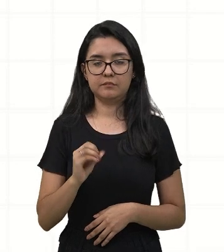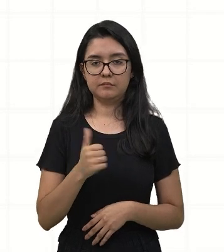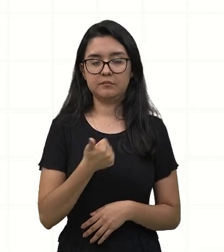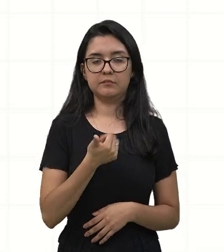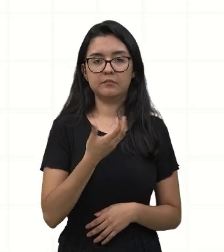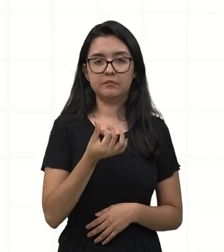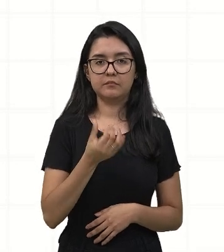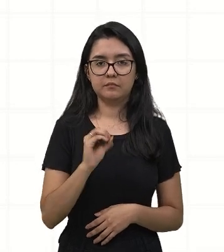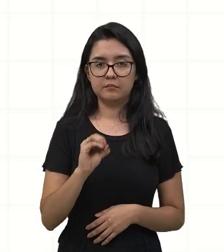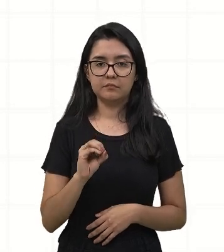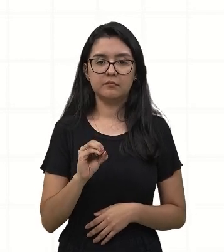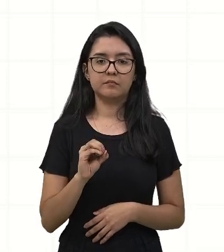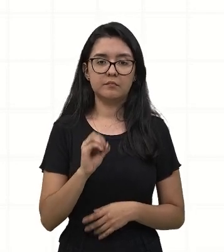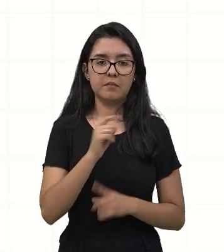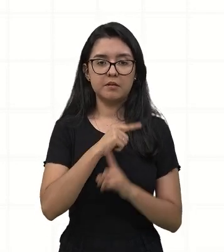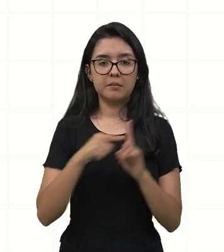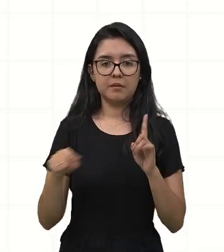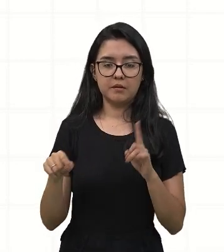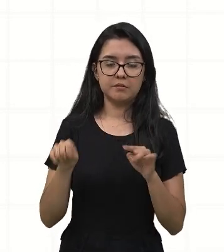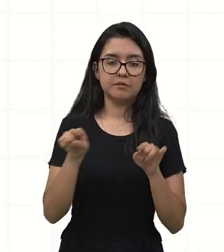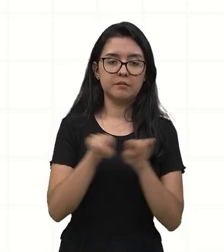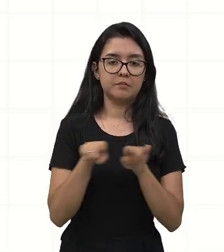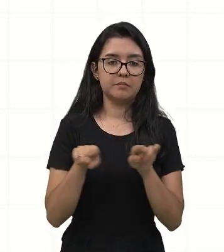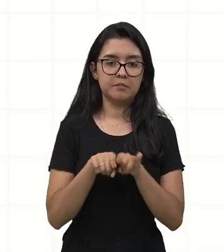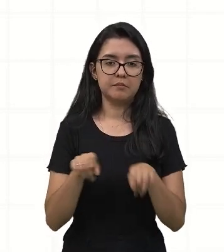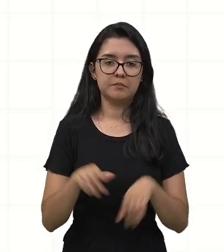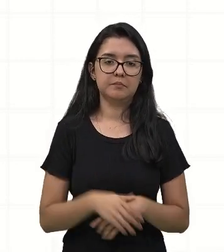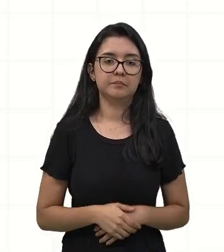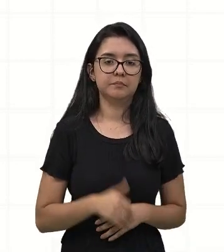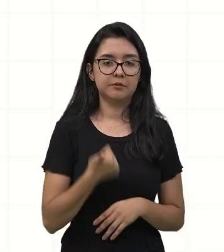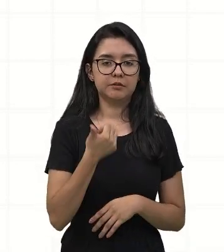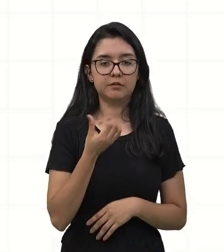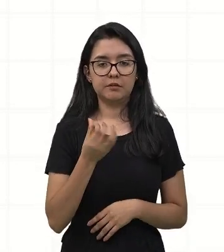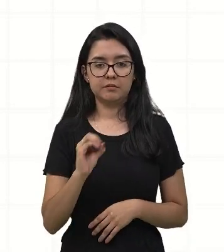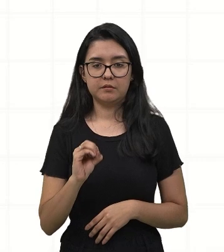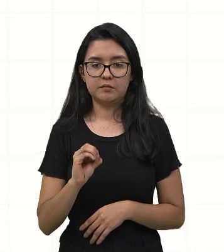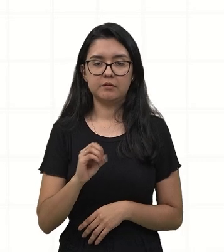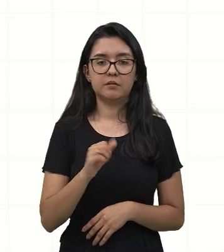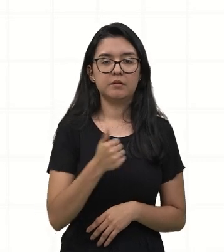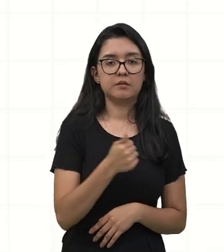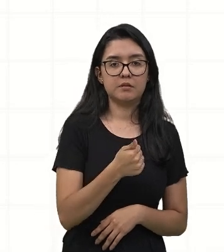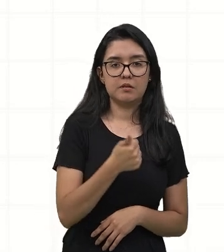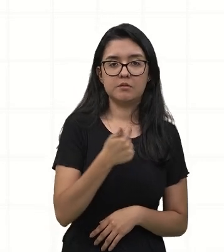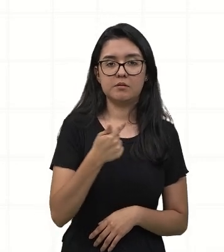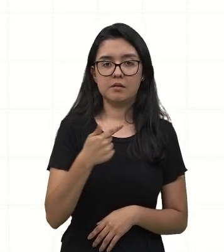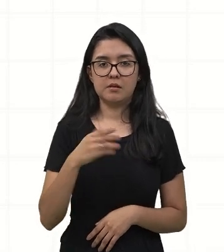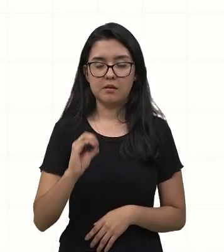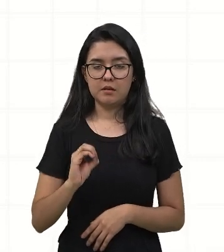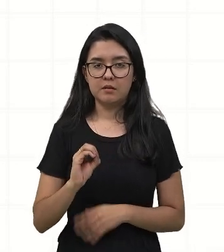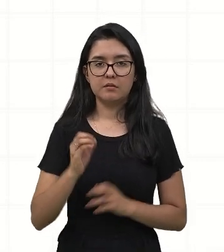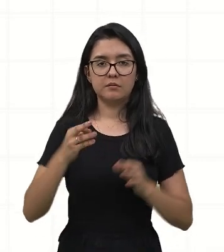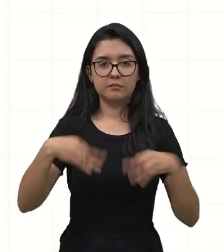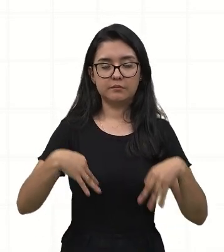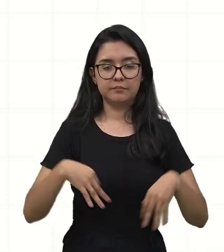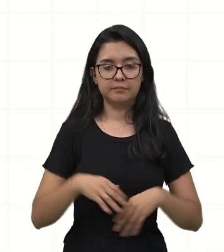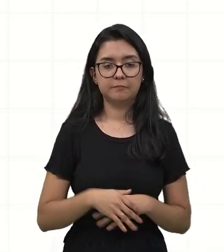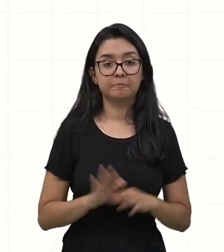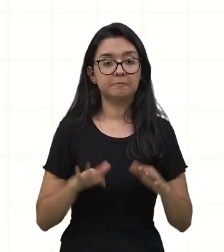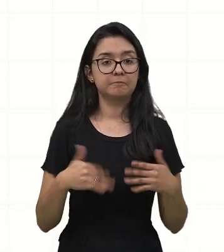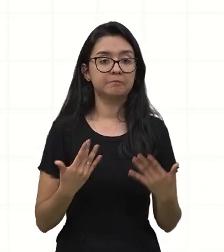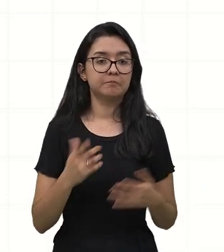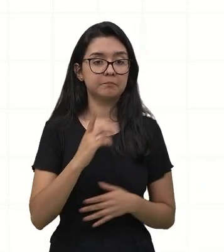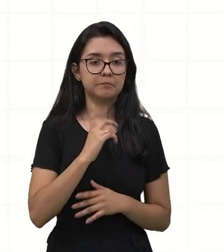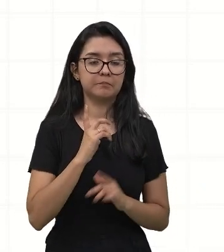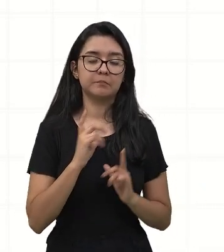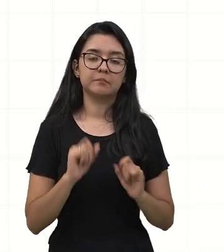e mais a metade, ó. Tá na metade entre o 160 e o 170. E aí, nesse caso, nós temos